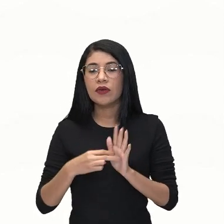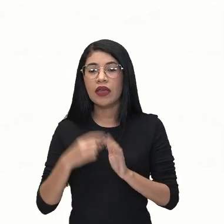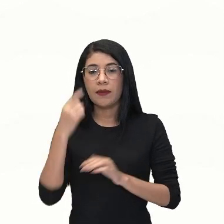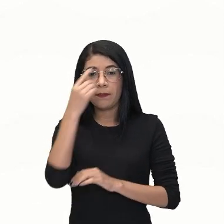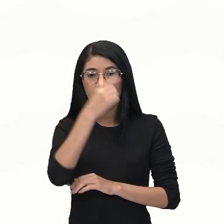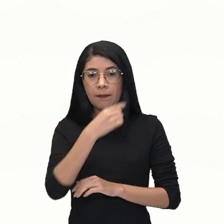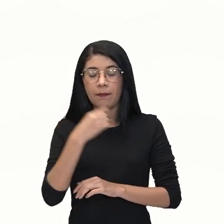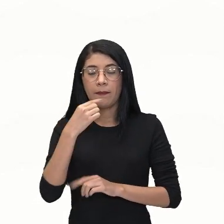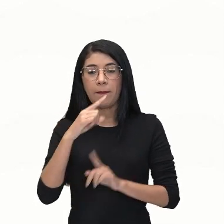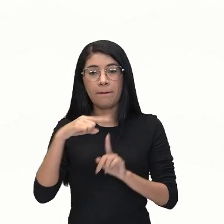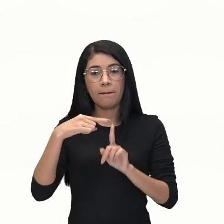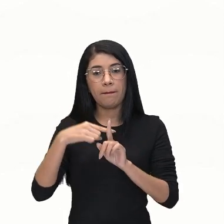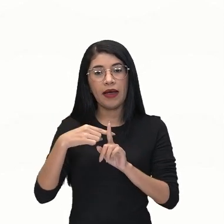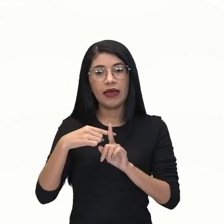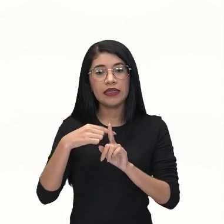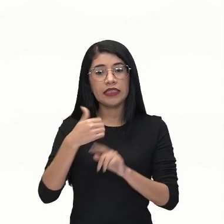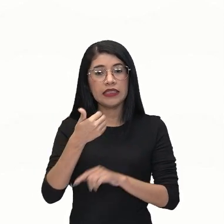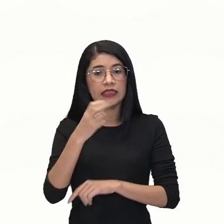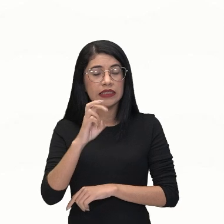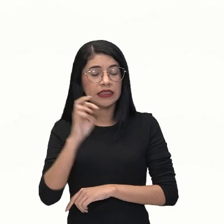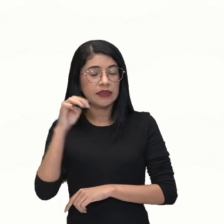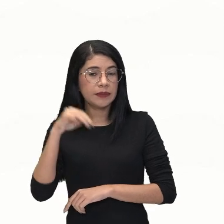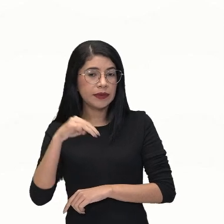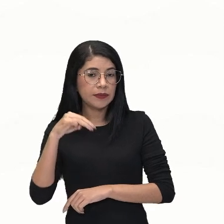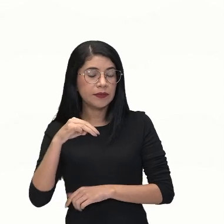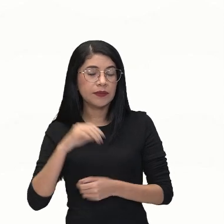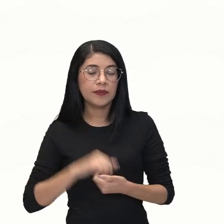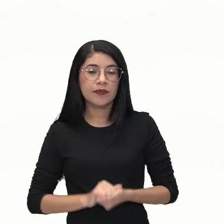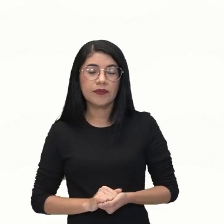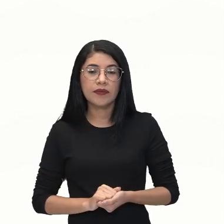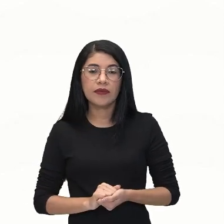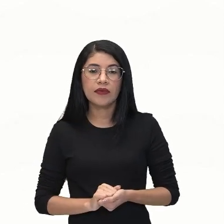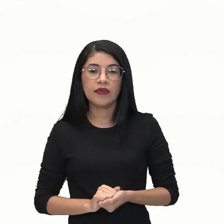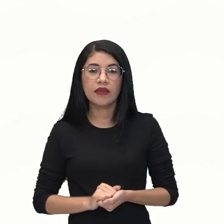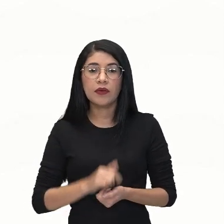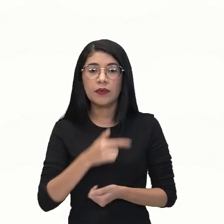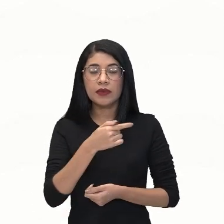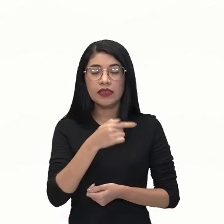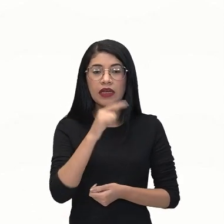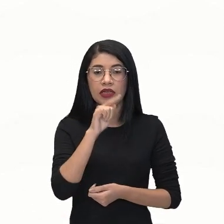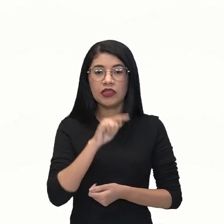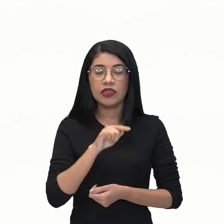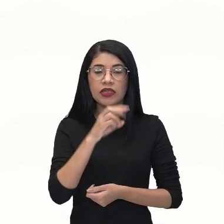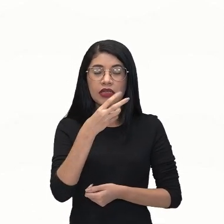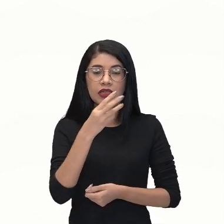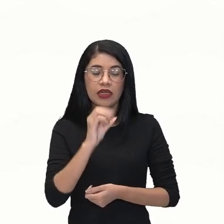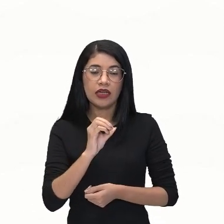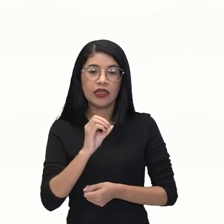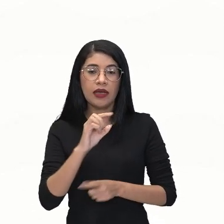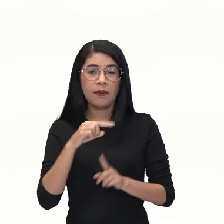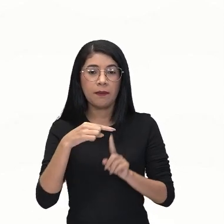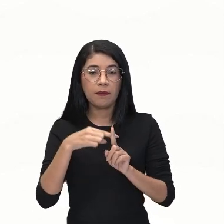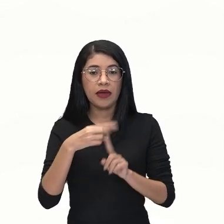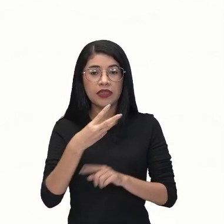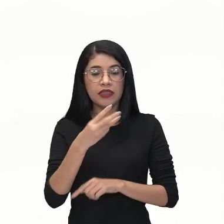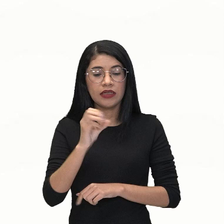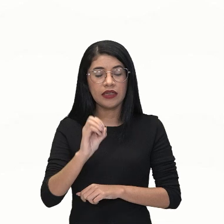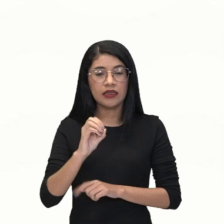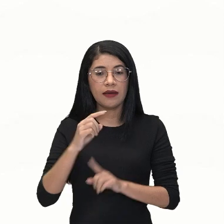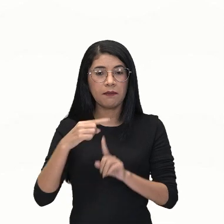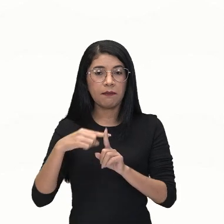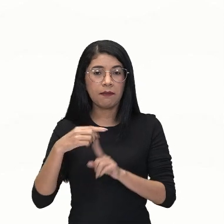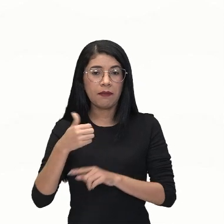minutos. Então, quer dizer o seguinte, que 7 horas e meia mais meia hora é 8 horas, mais os